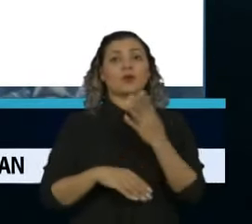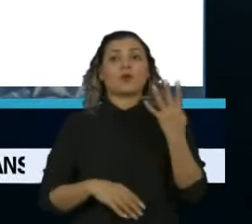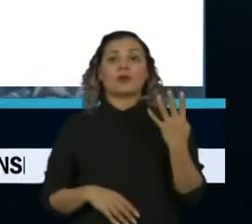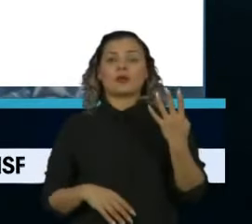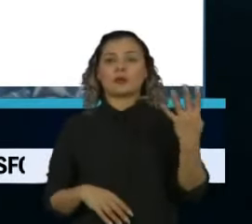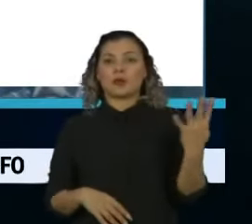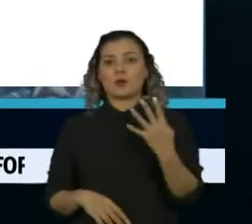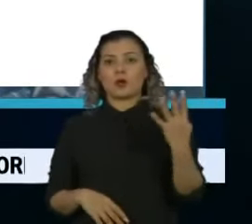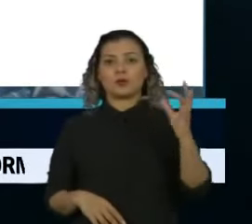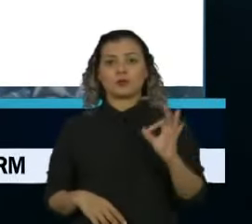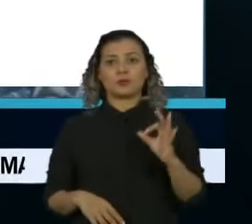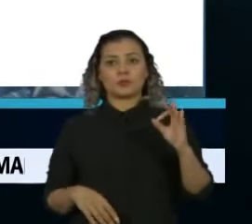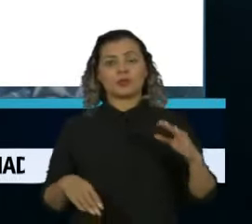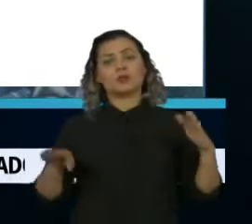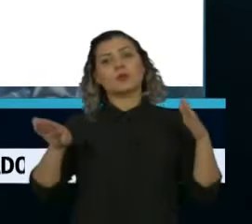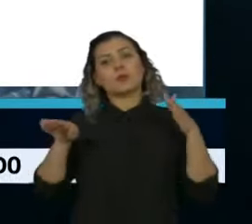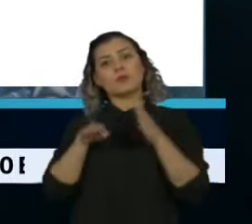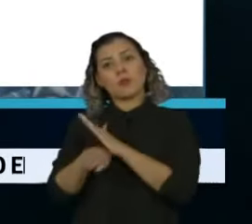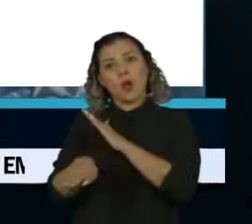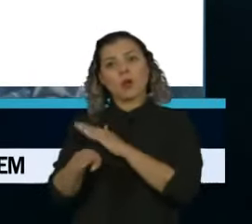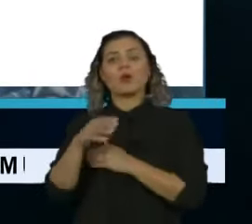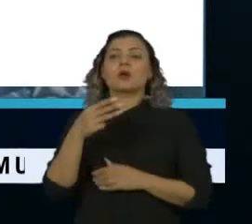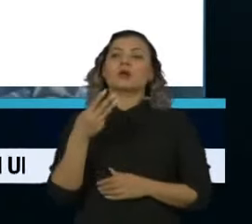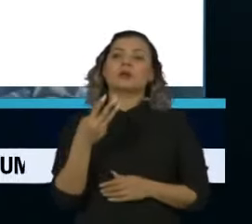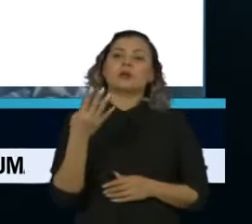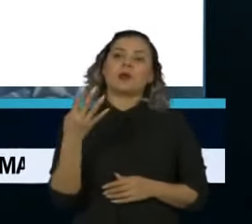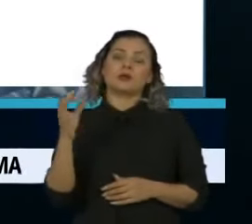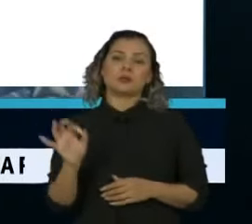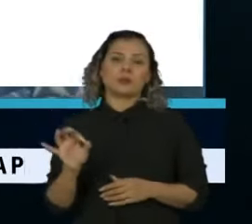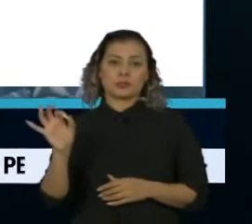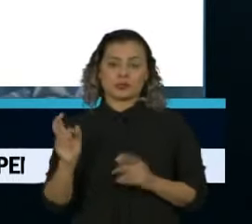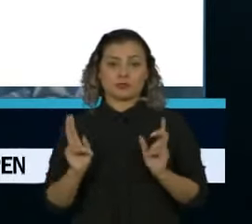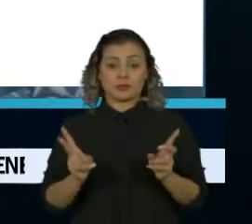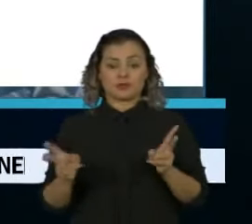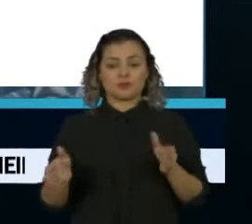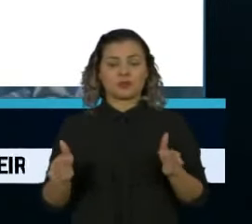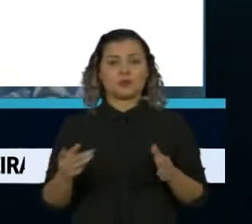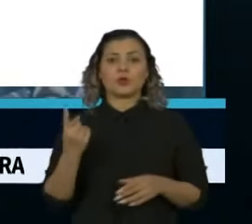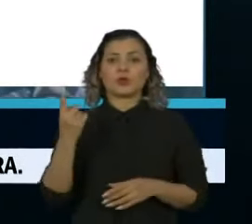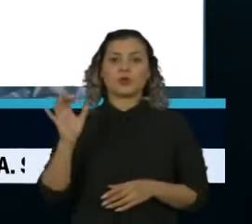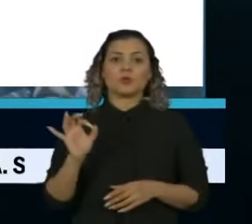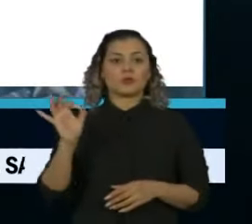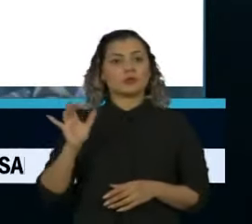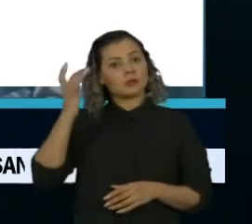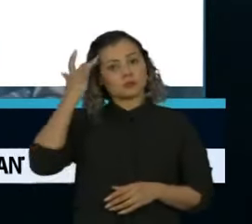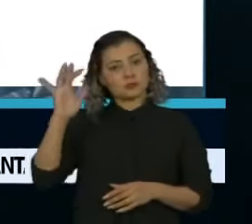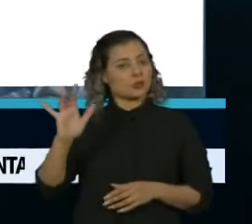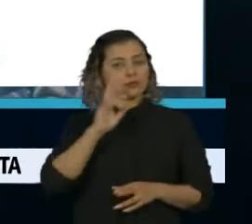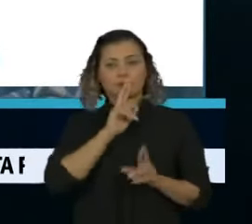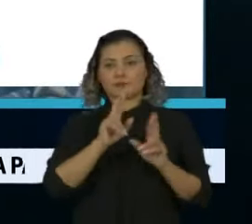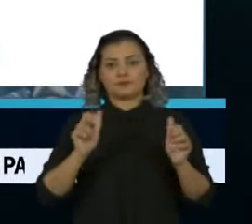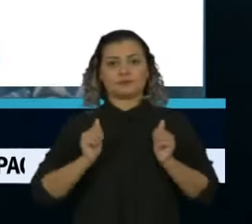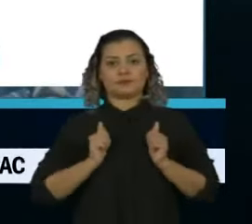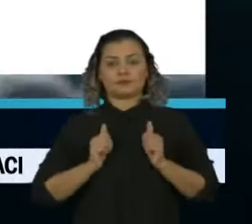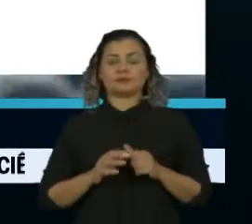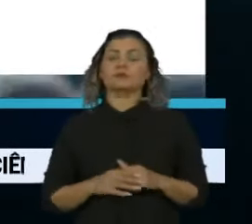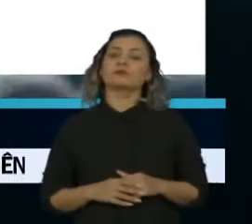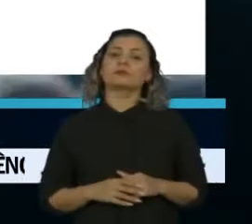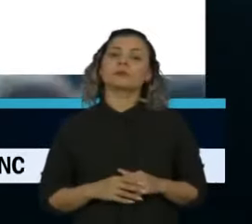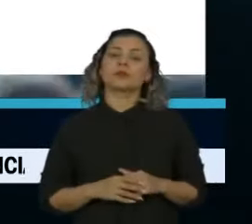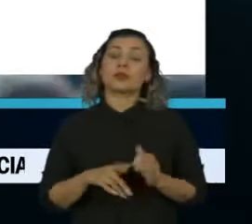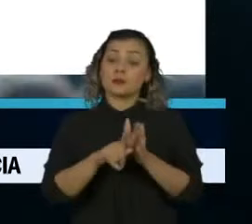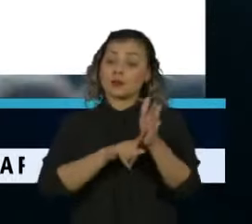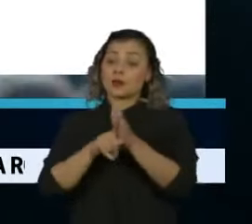de 44% para 34% no mesmo período. 1% dos entrevistados não opinaram. O